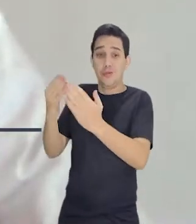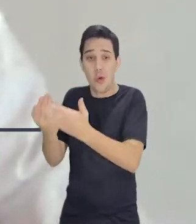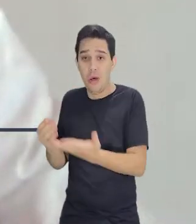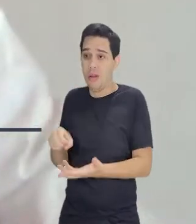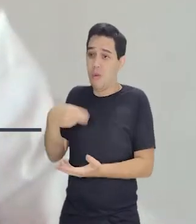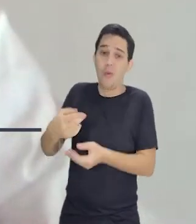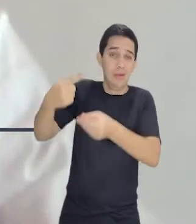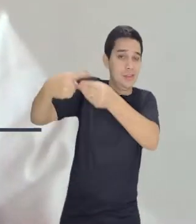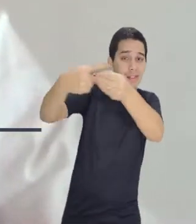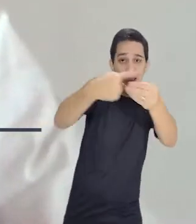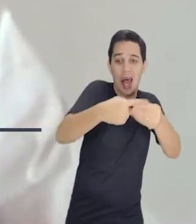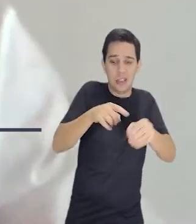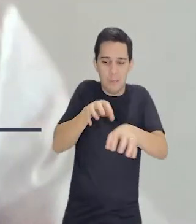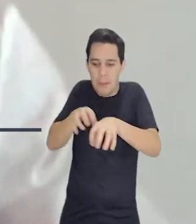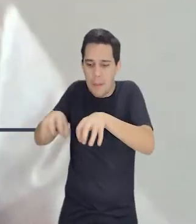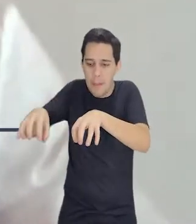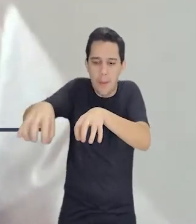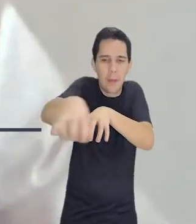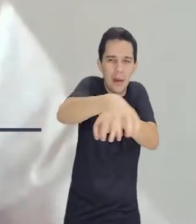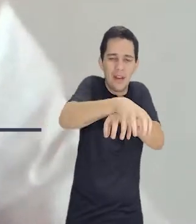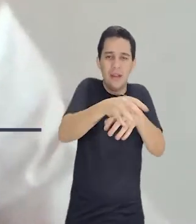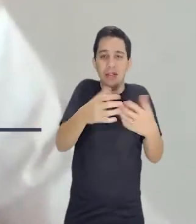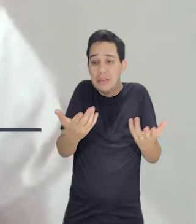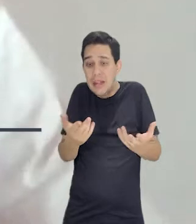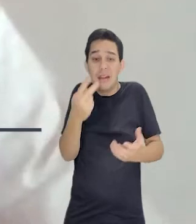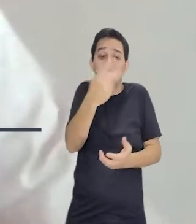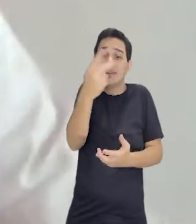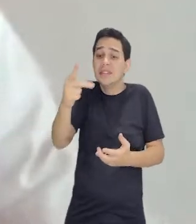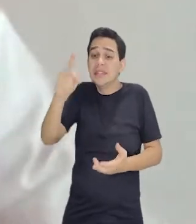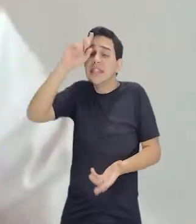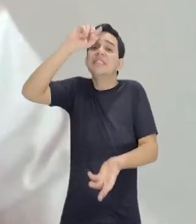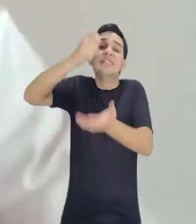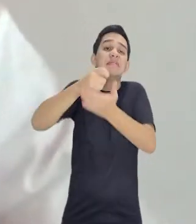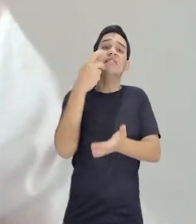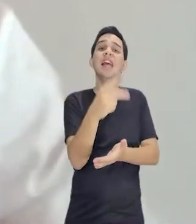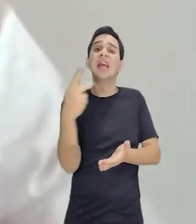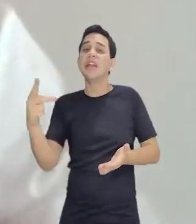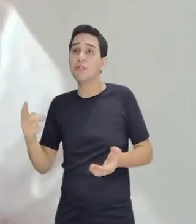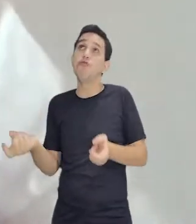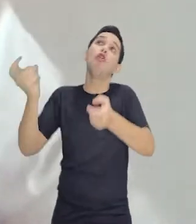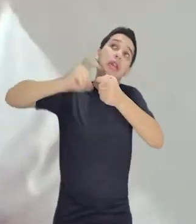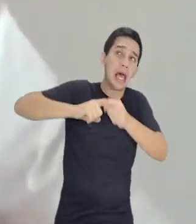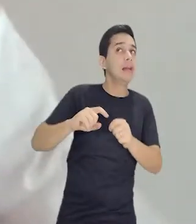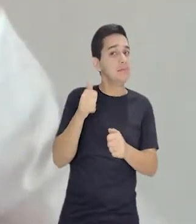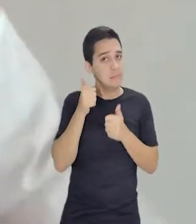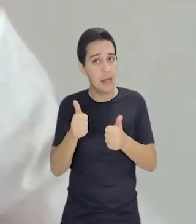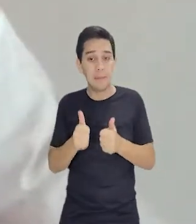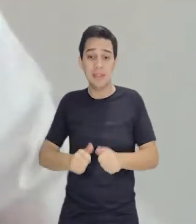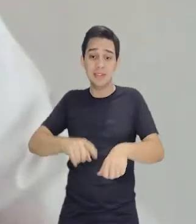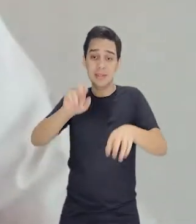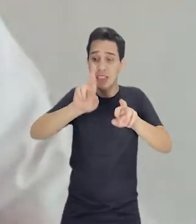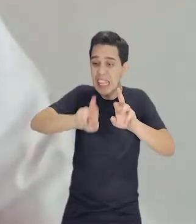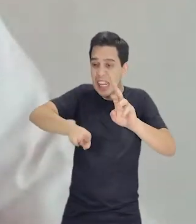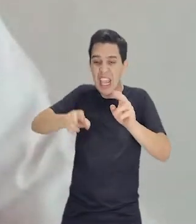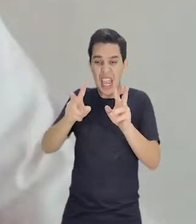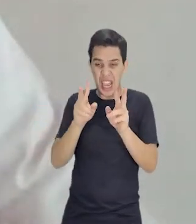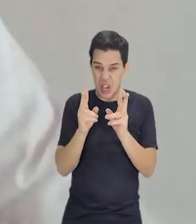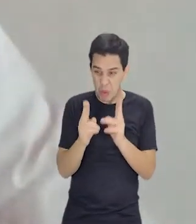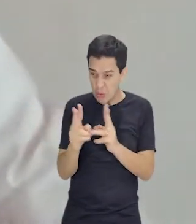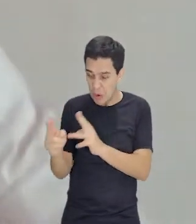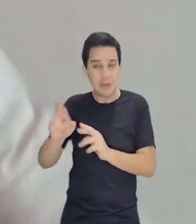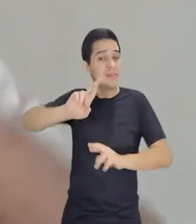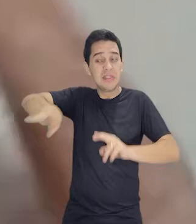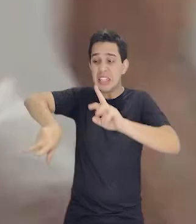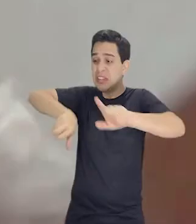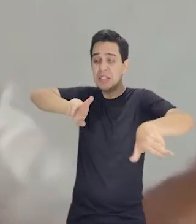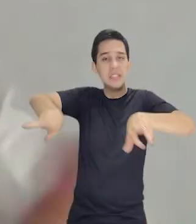unidade escolar, ele pretenda fazer de outra forma, né? A gente vai fazer um revezamento, uma série vai estudar